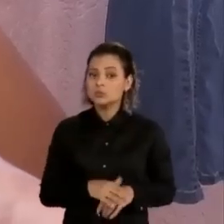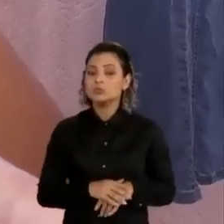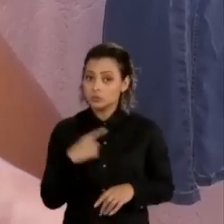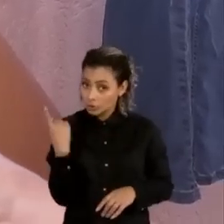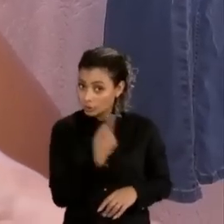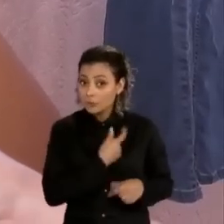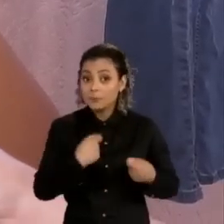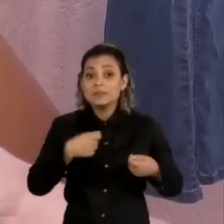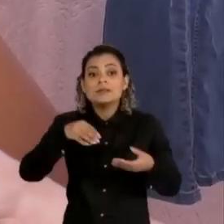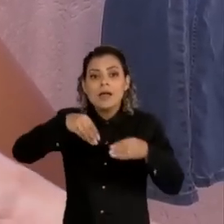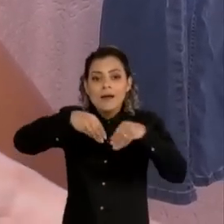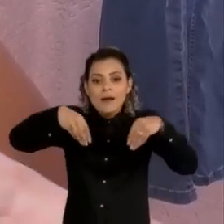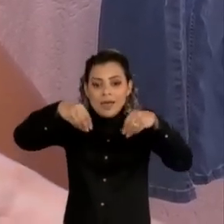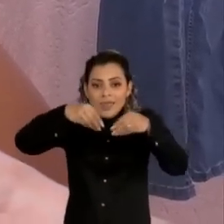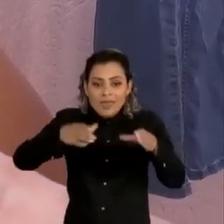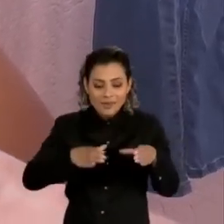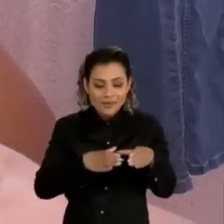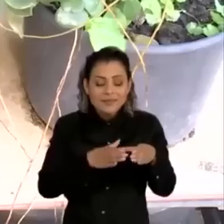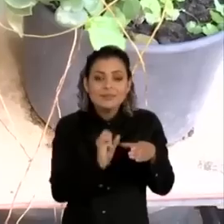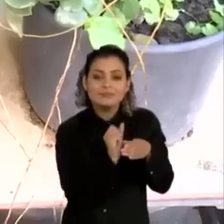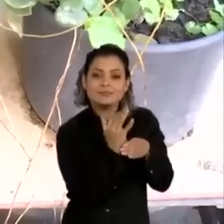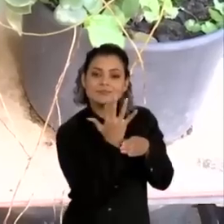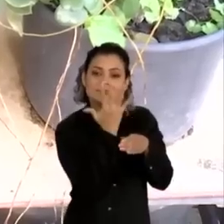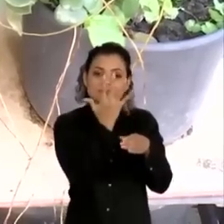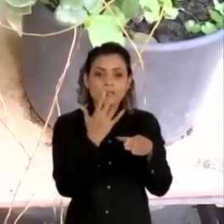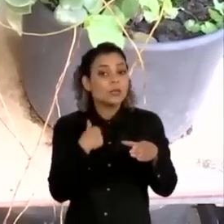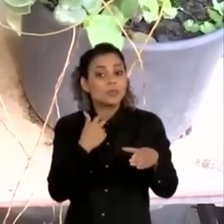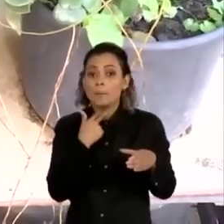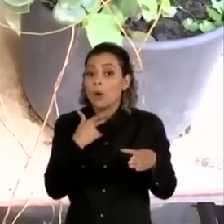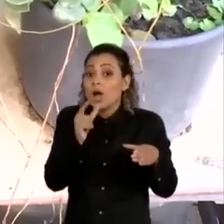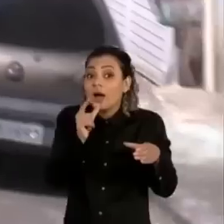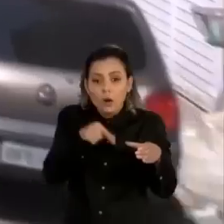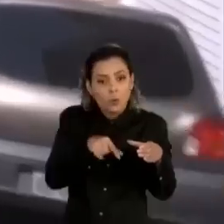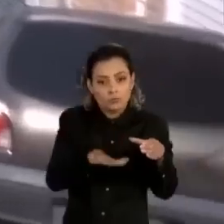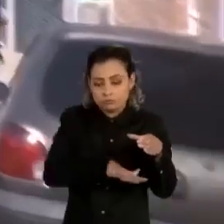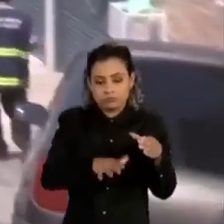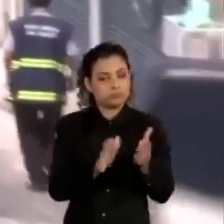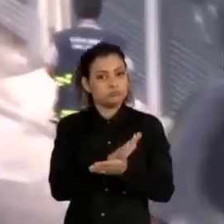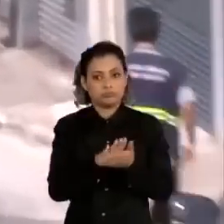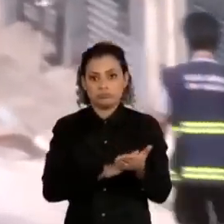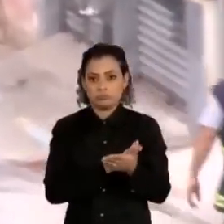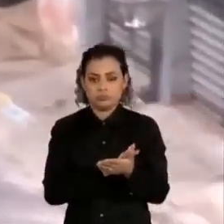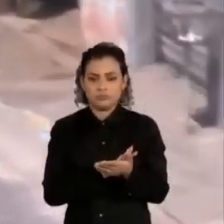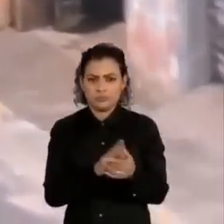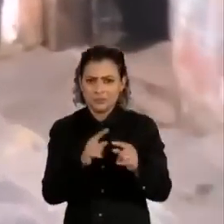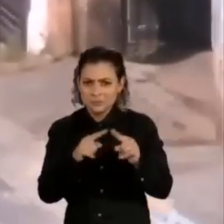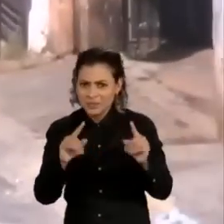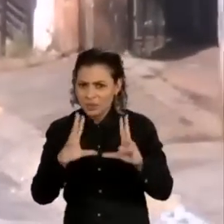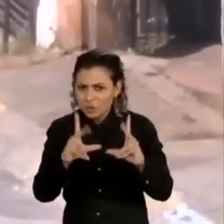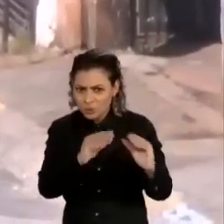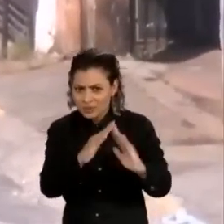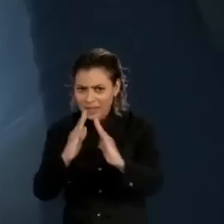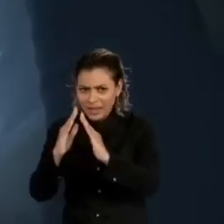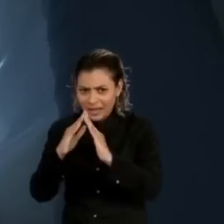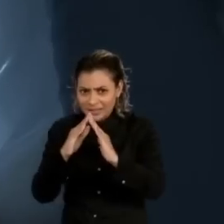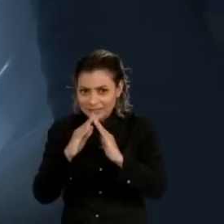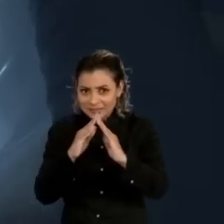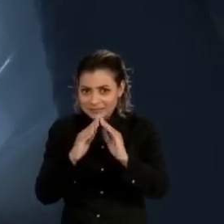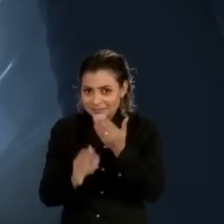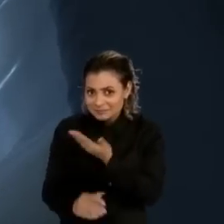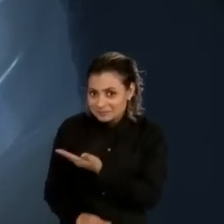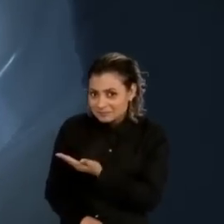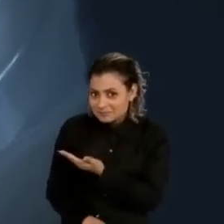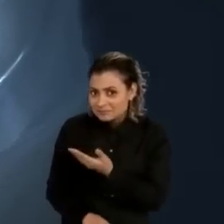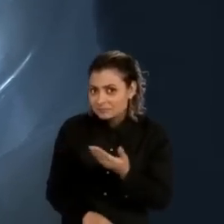pôr terra nos vasinhos, areia no vasinho, não tem que deixar água parada. Mas nem todas as residências estão livres do